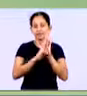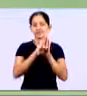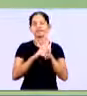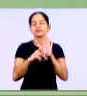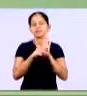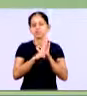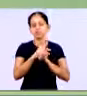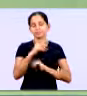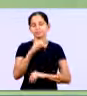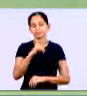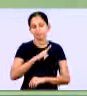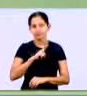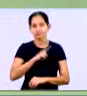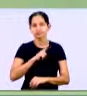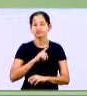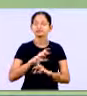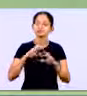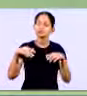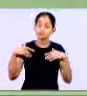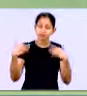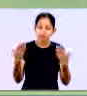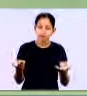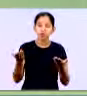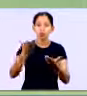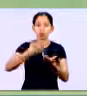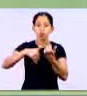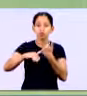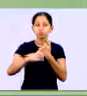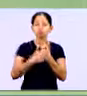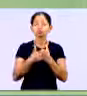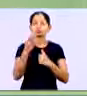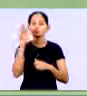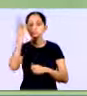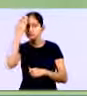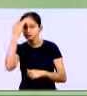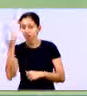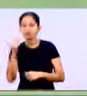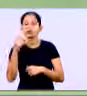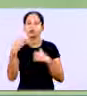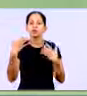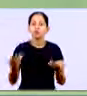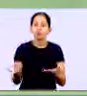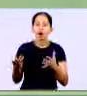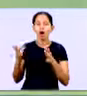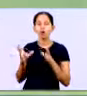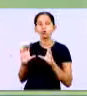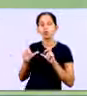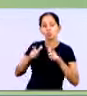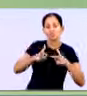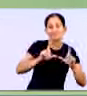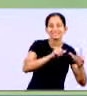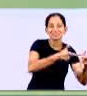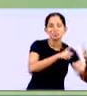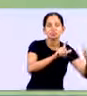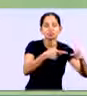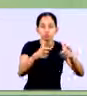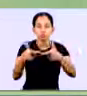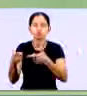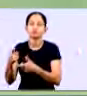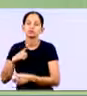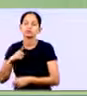Os procedimentos devem ser distintos entre a área que realiza o controle e todas as demais áreas da